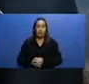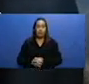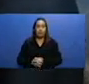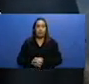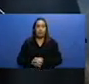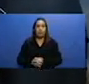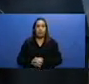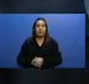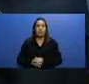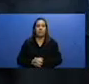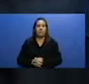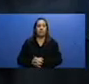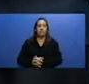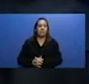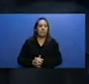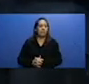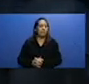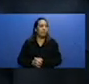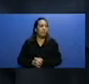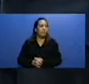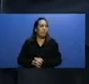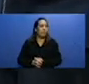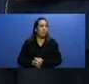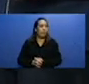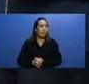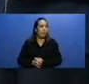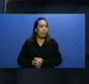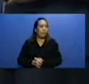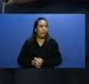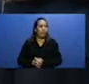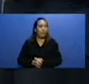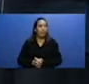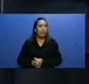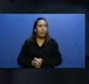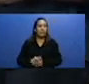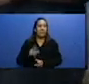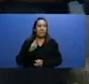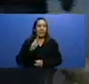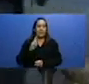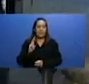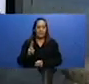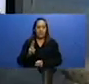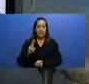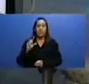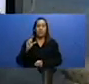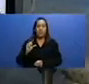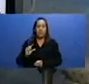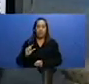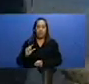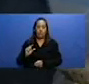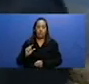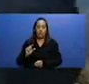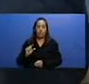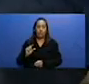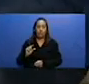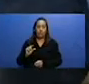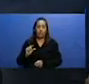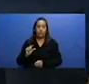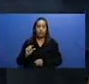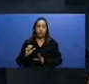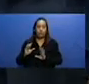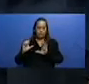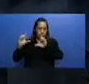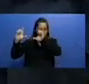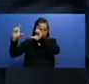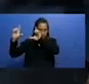de sorte, isso pode acontecer, não pode? Então, por isso, nossa resposta tem que ser assim. Pouco, de acordo com o